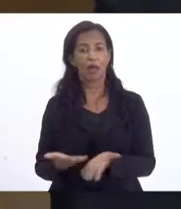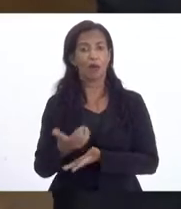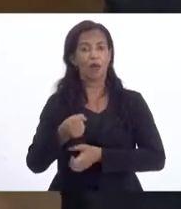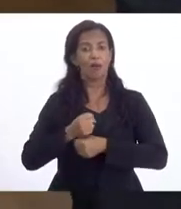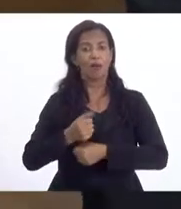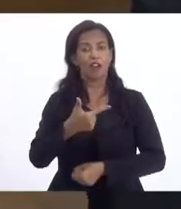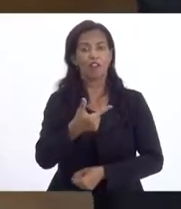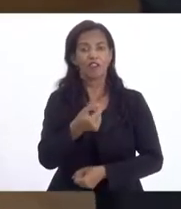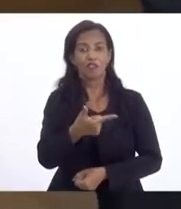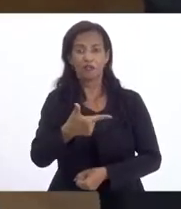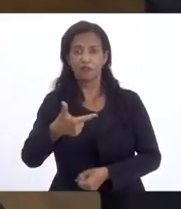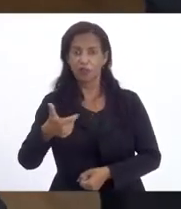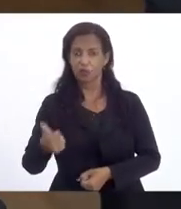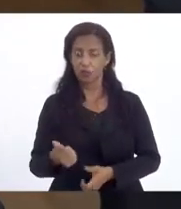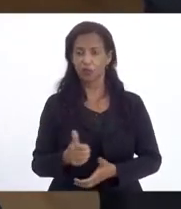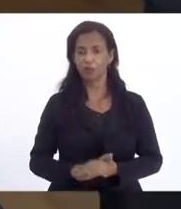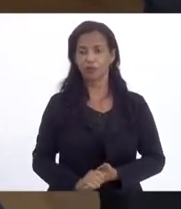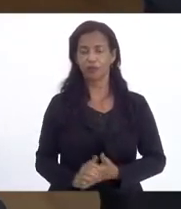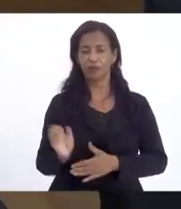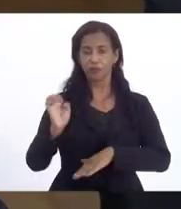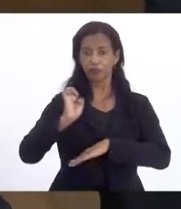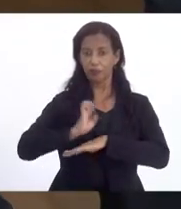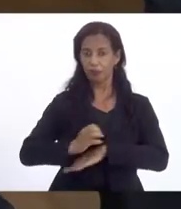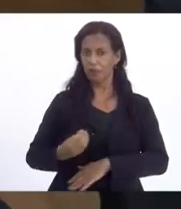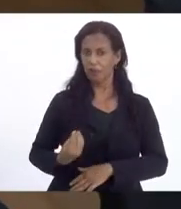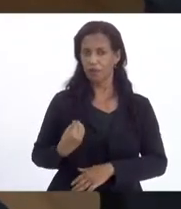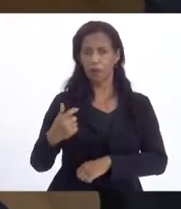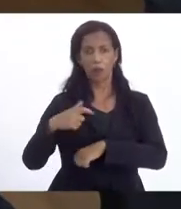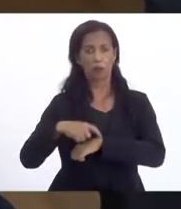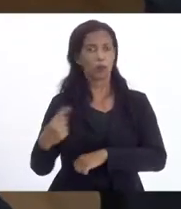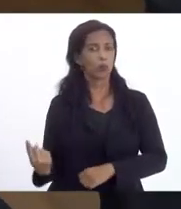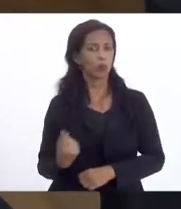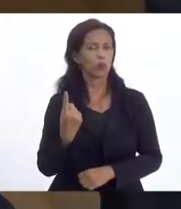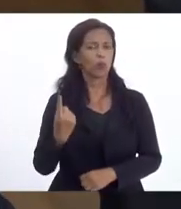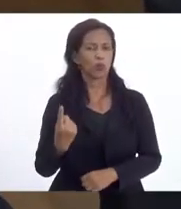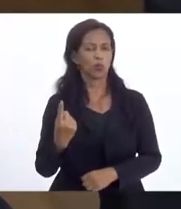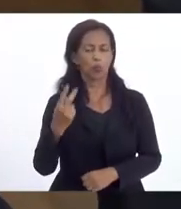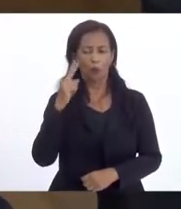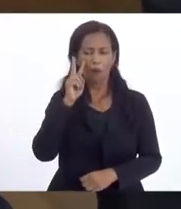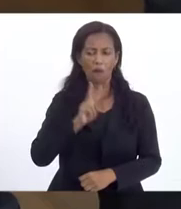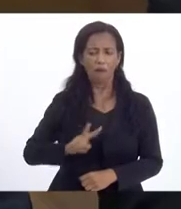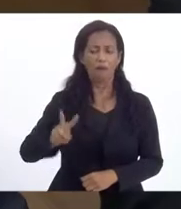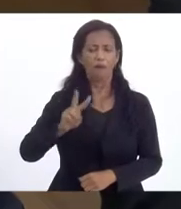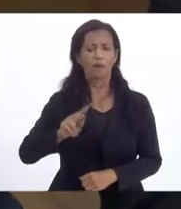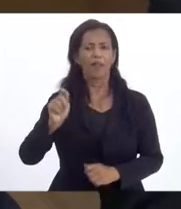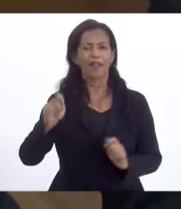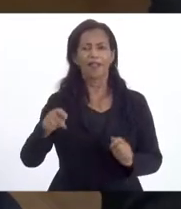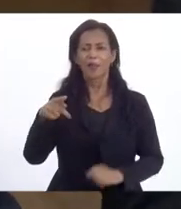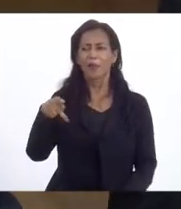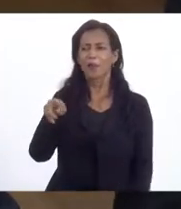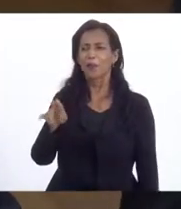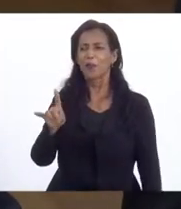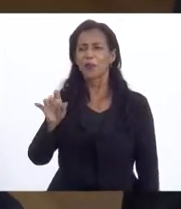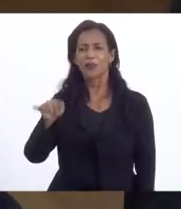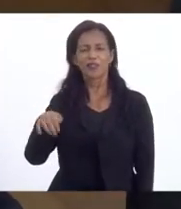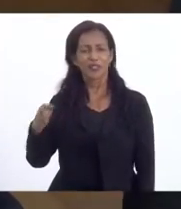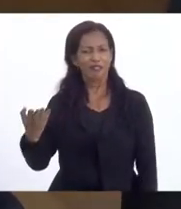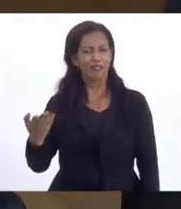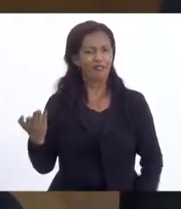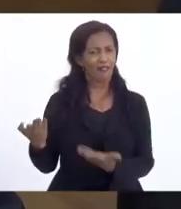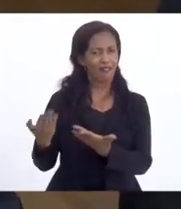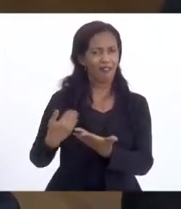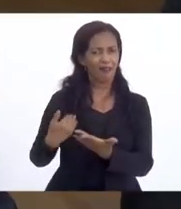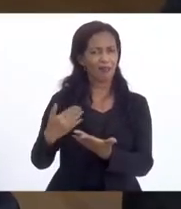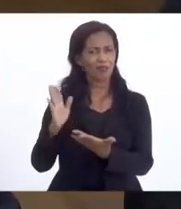21, o Estado vive um momento único. Vejo aqui o Pudim, nosso companheiro, foi